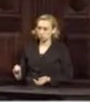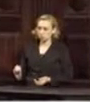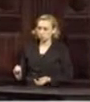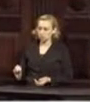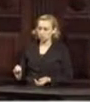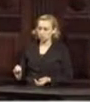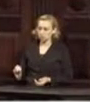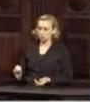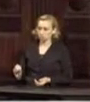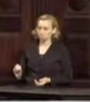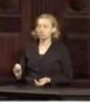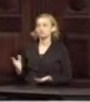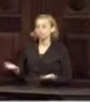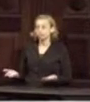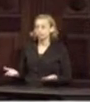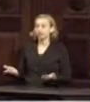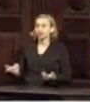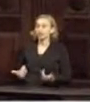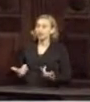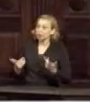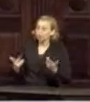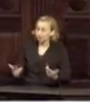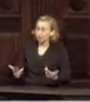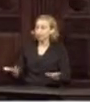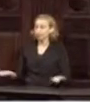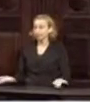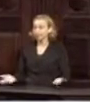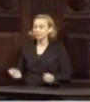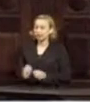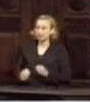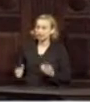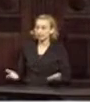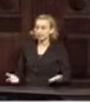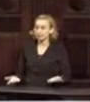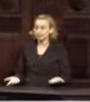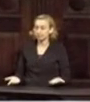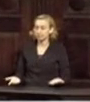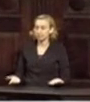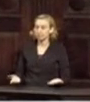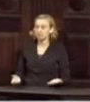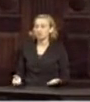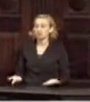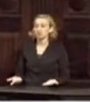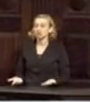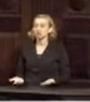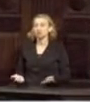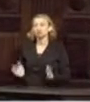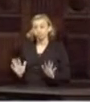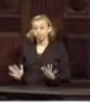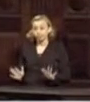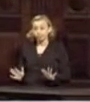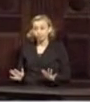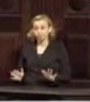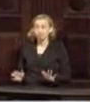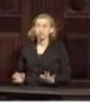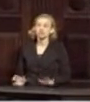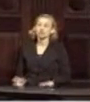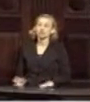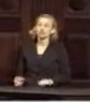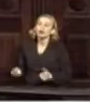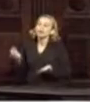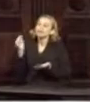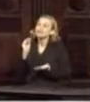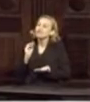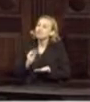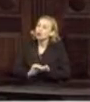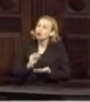piada com o Rio de Janeiro e merece o nosso repúdio, merece o nosso protesto. E, infelizmente, a falta